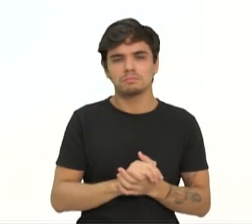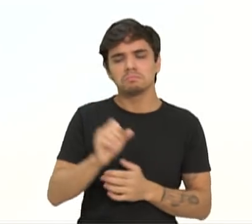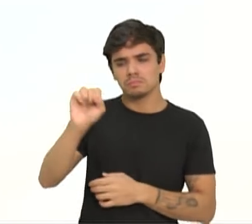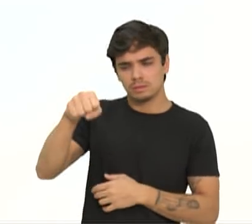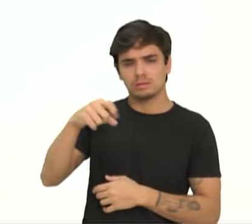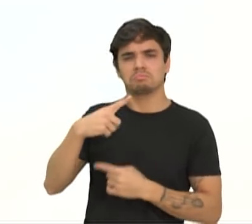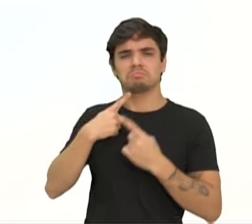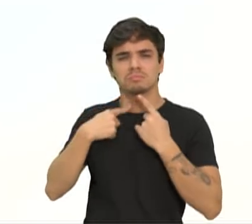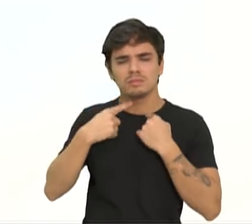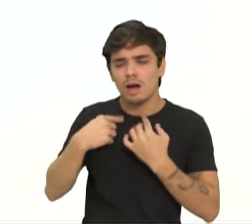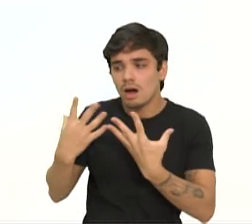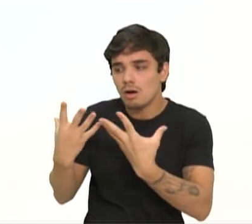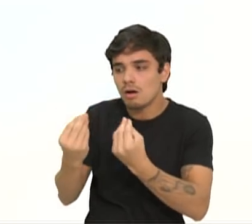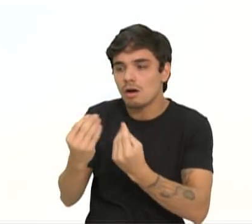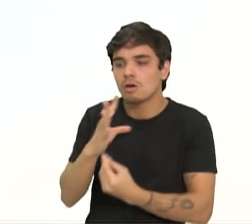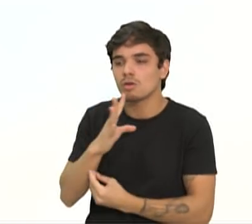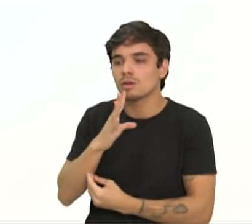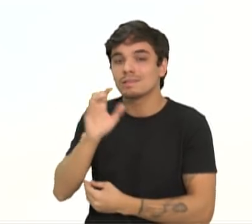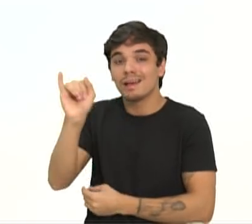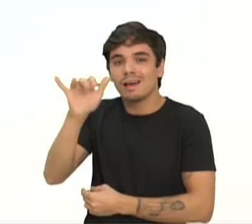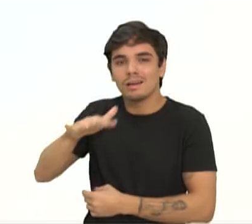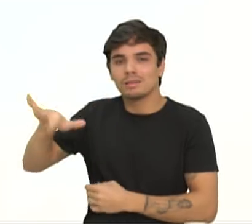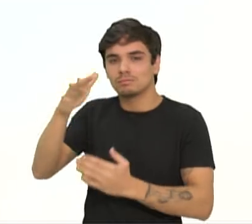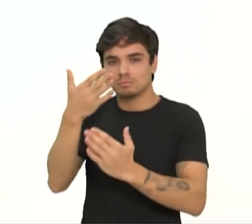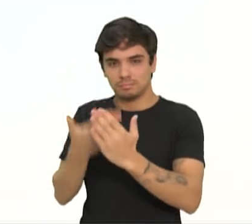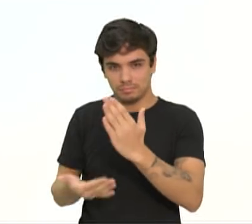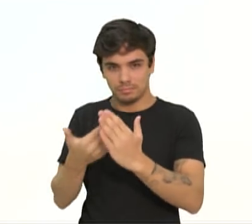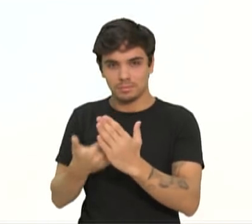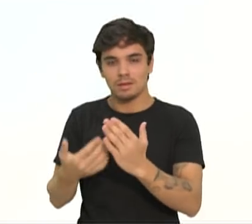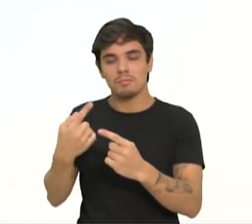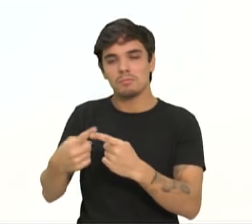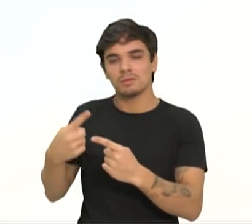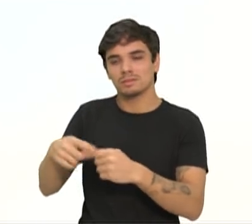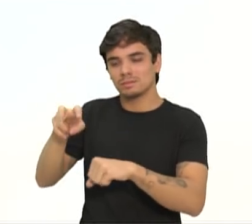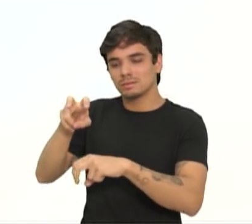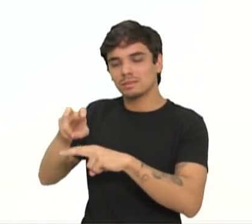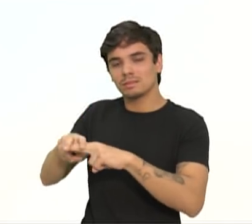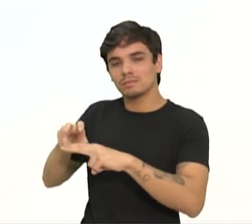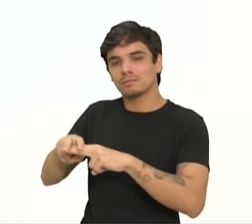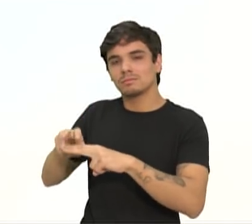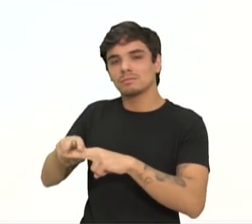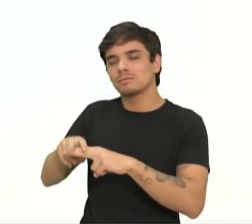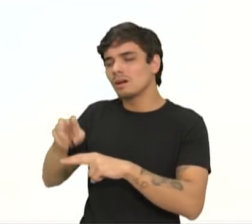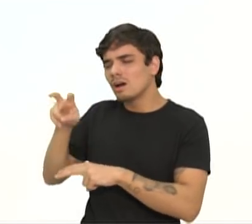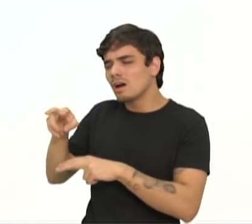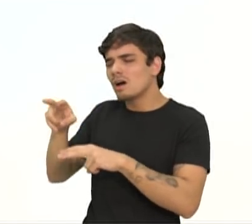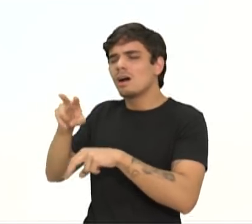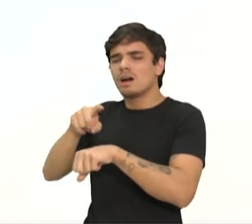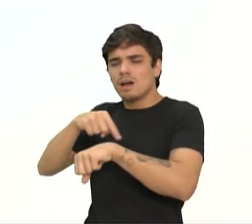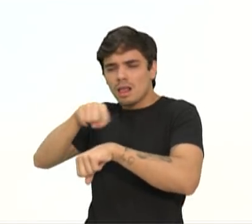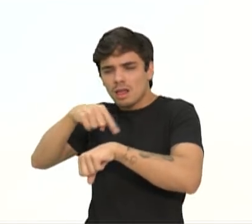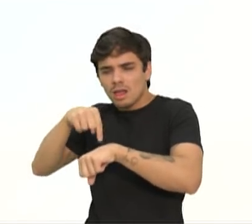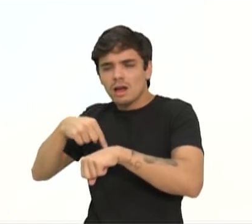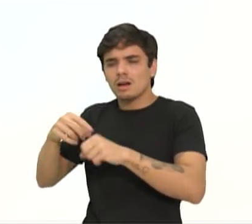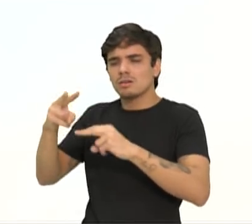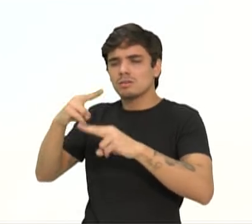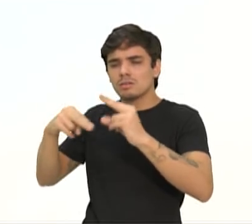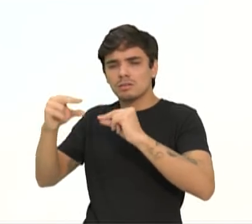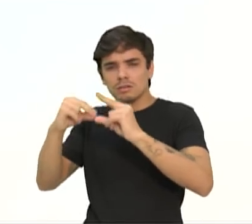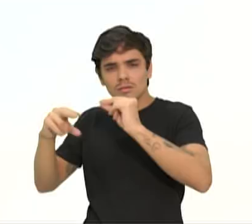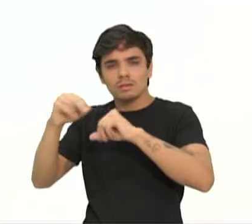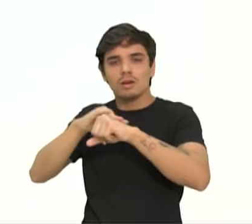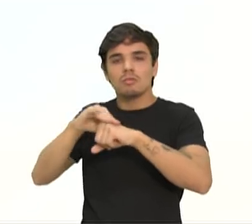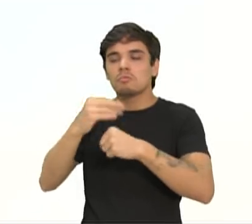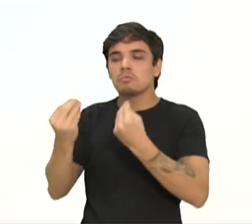desejavam muito conhecer a Ilha Perdida, pois ficavam horas a conversar pensando como seria a ilha.